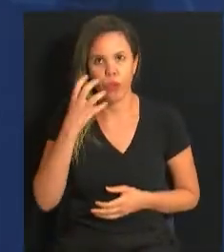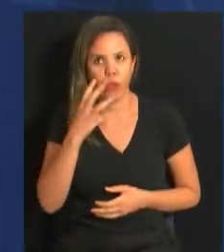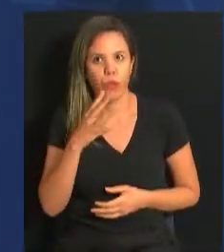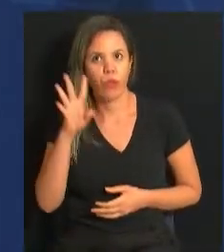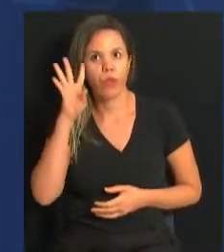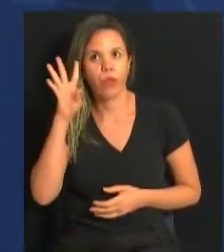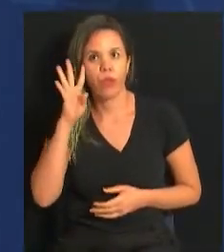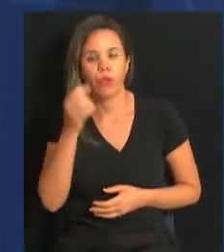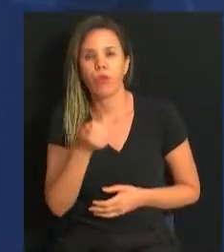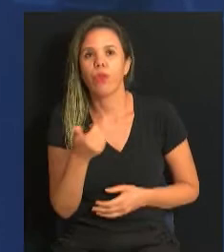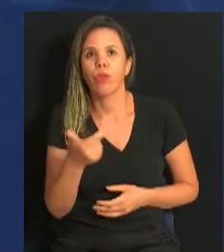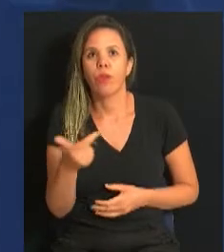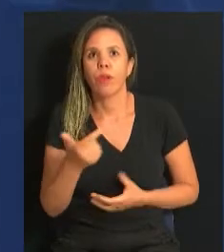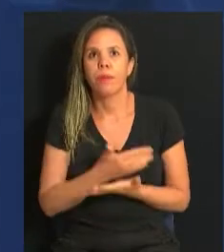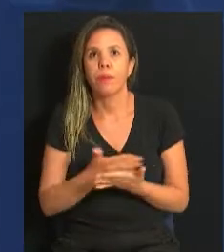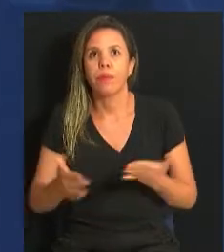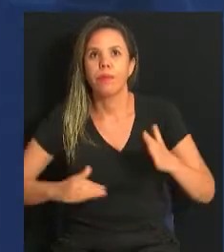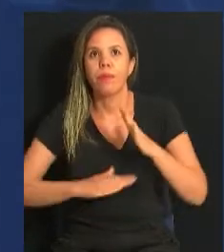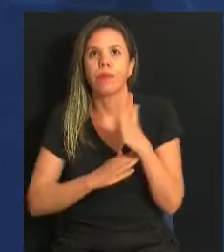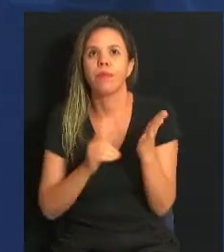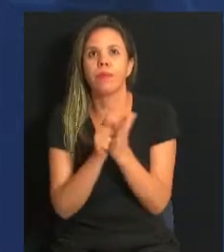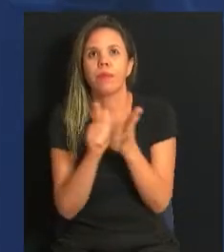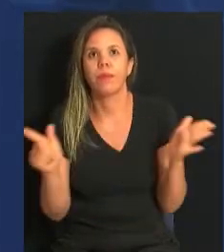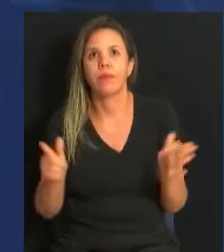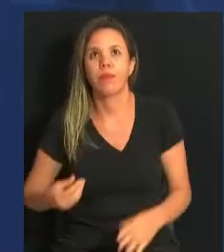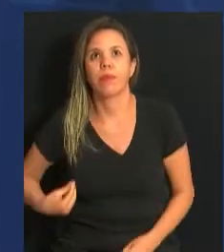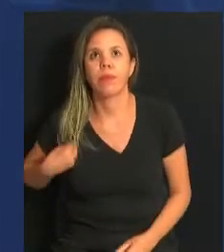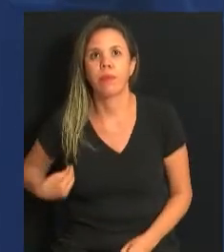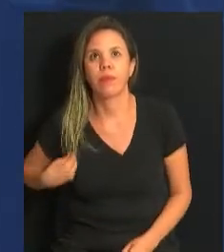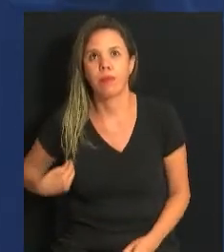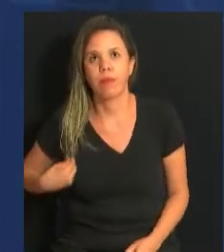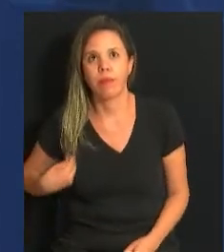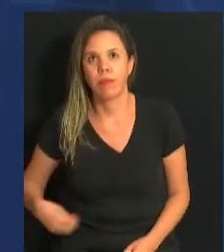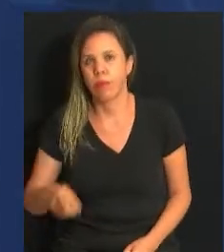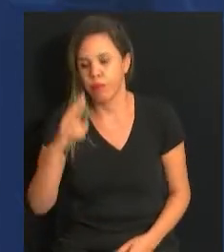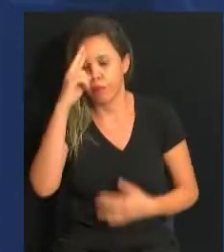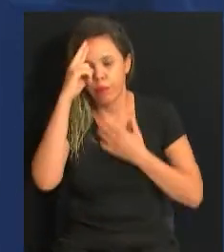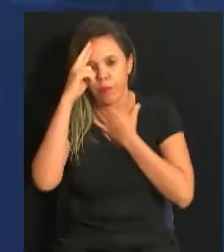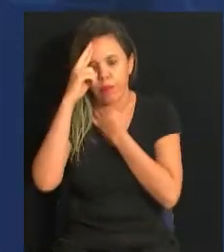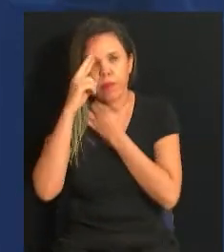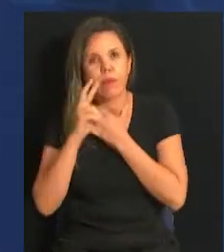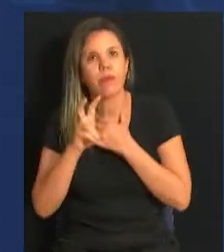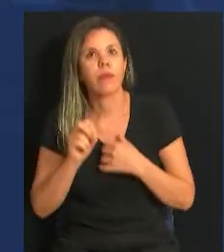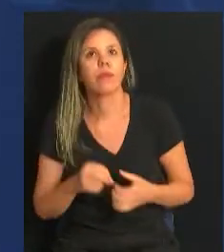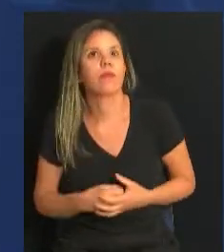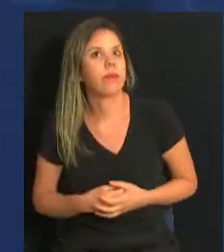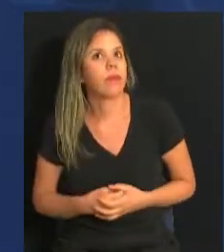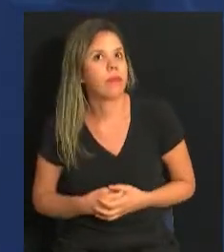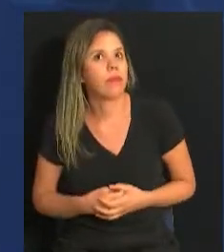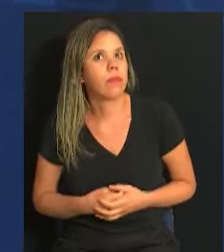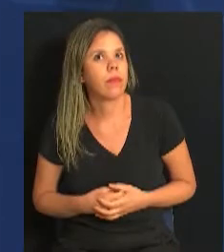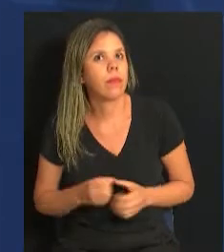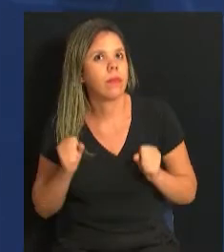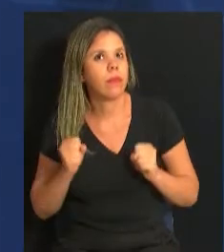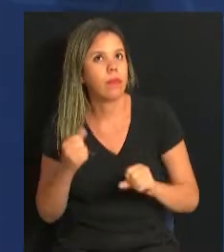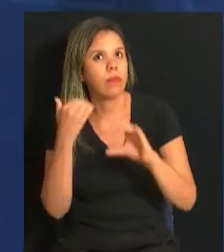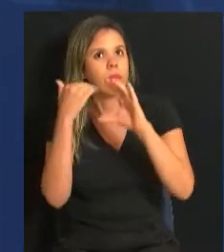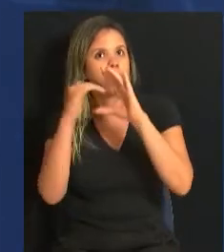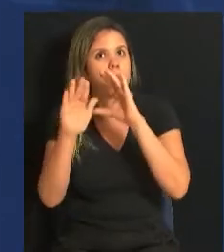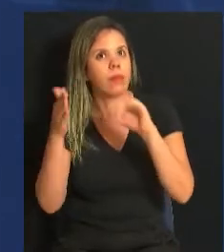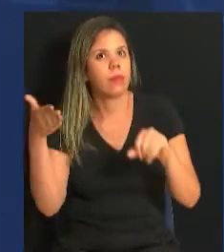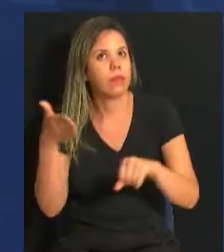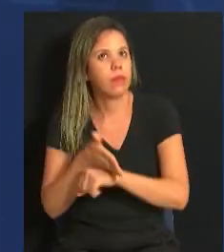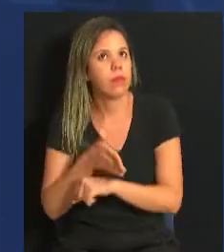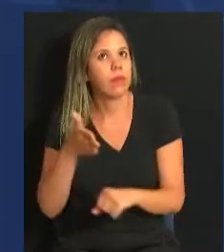2022 começa agora o camarão a notícia ao vivo meio-dia e 50 e você pode enviar sua